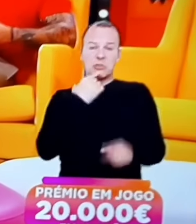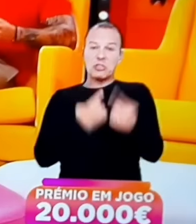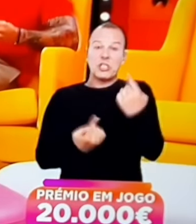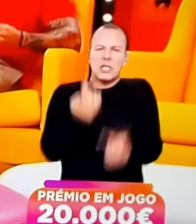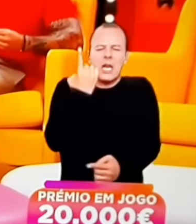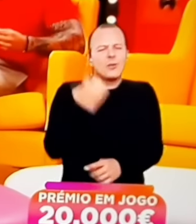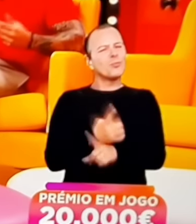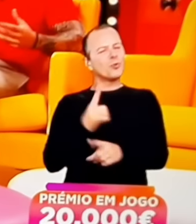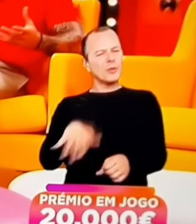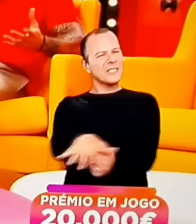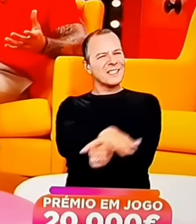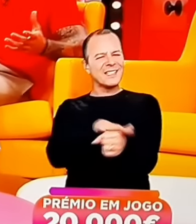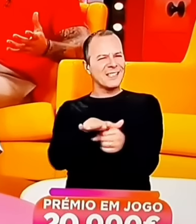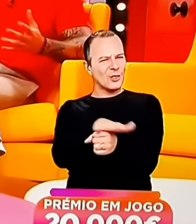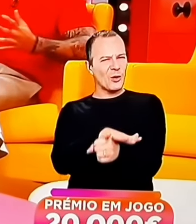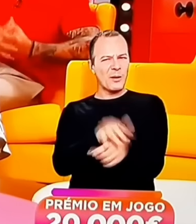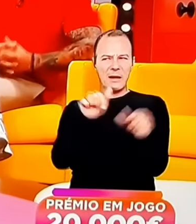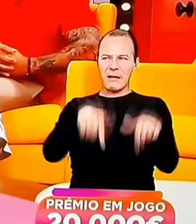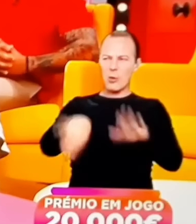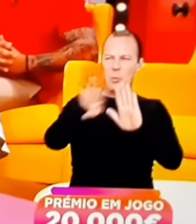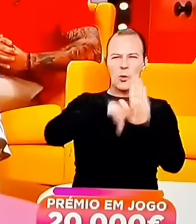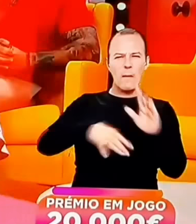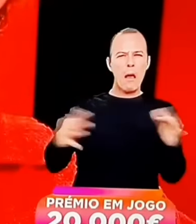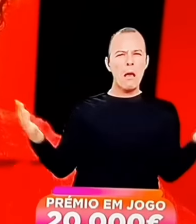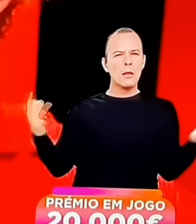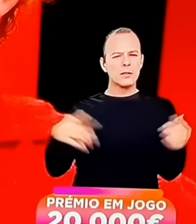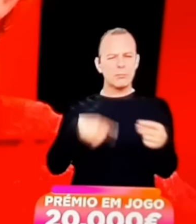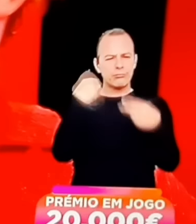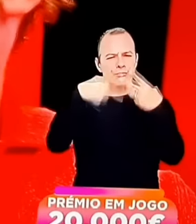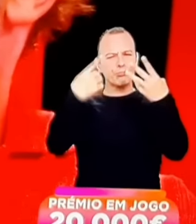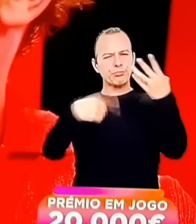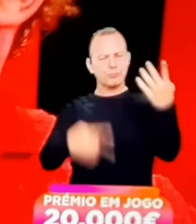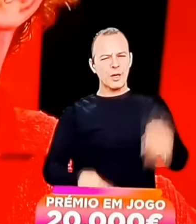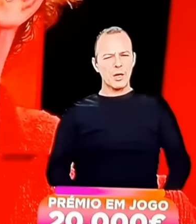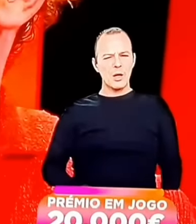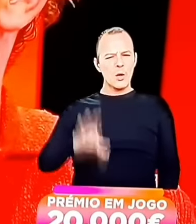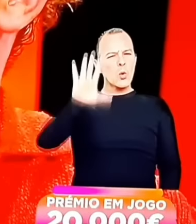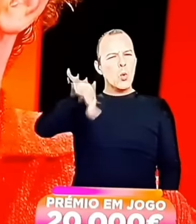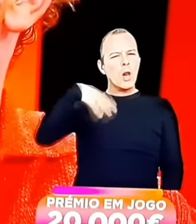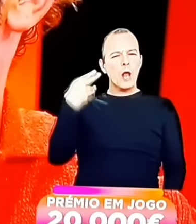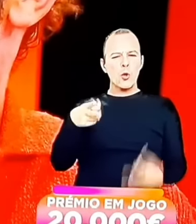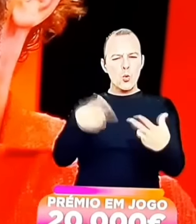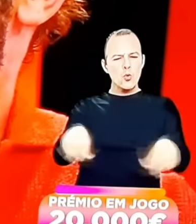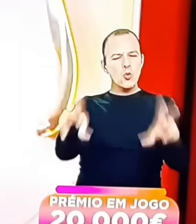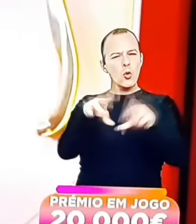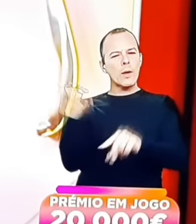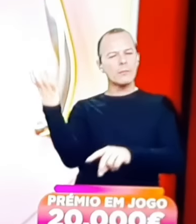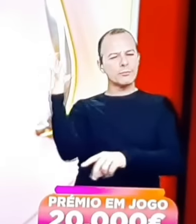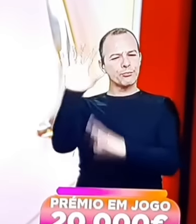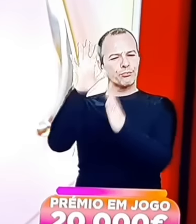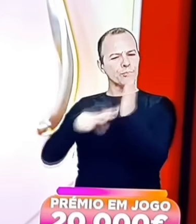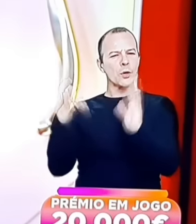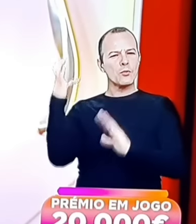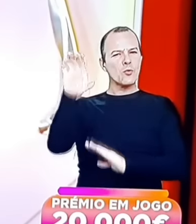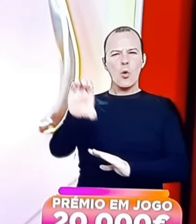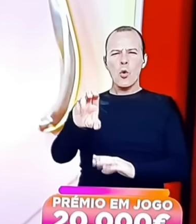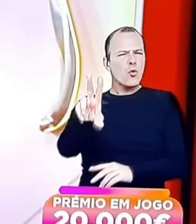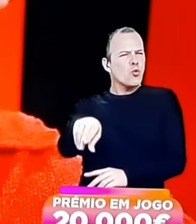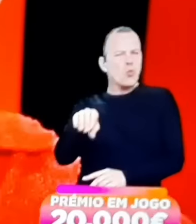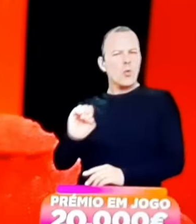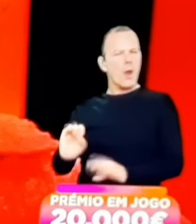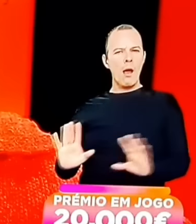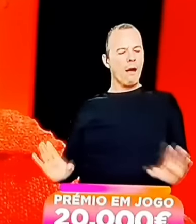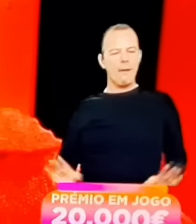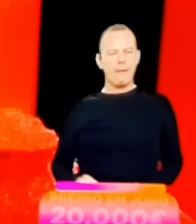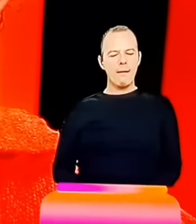tantos casos sensíveis que passam aqui por este programa e o Cláudio nunca fez uma publicação assim. Faz todos. E então, mas eu não sei